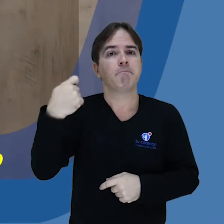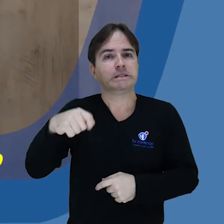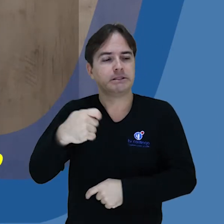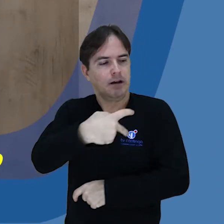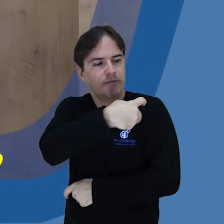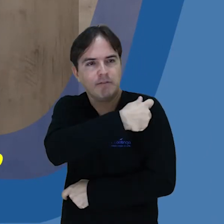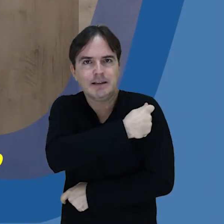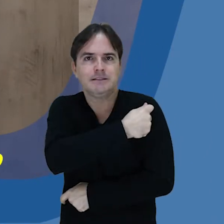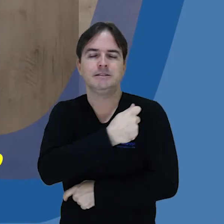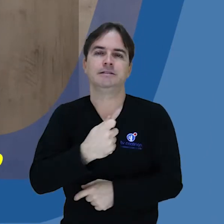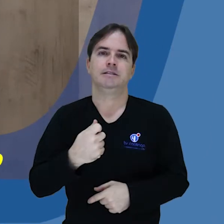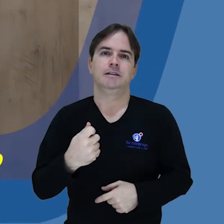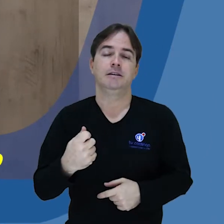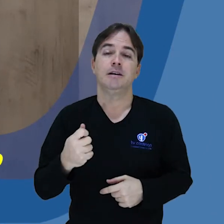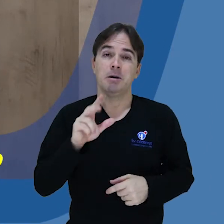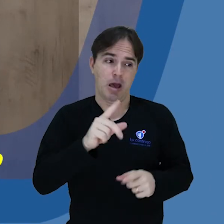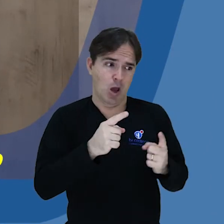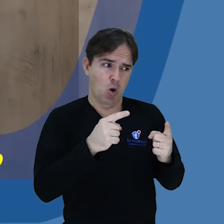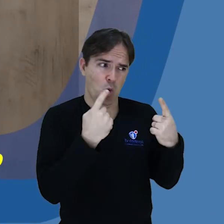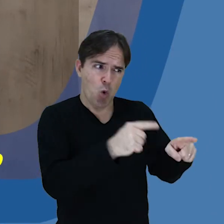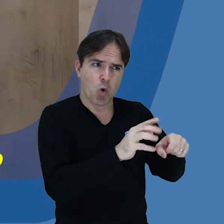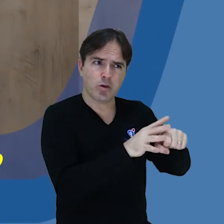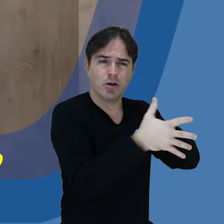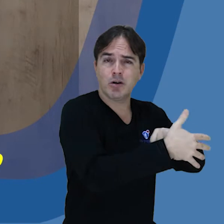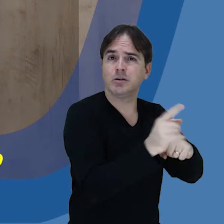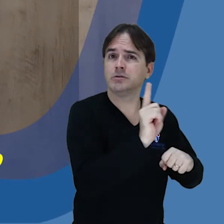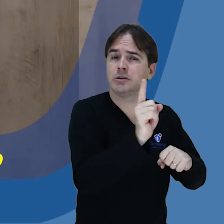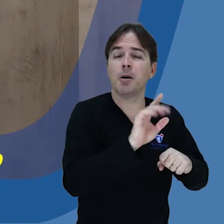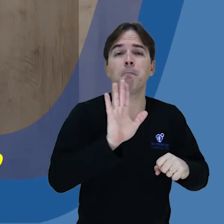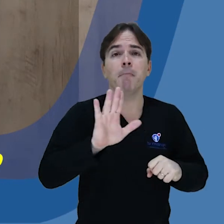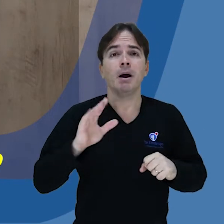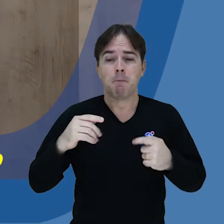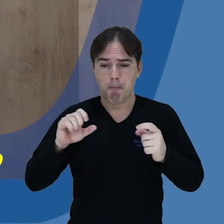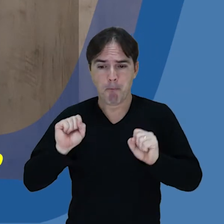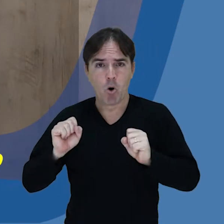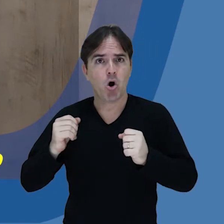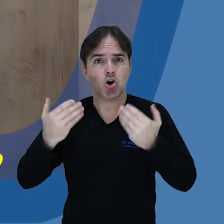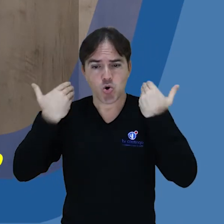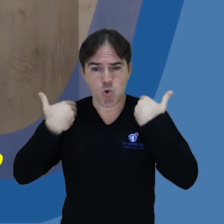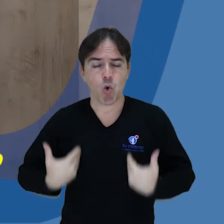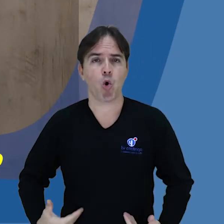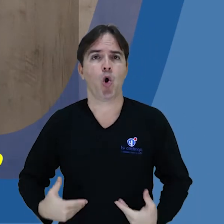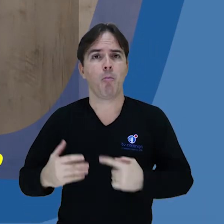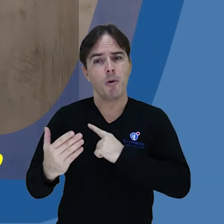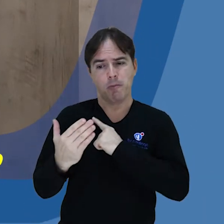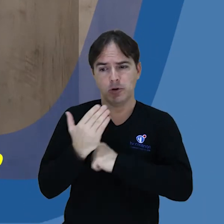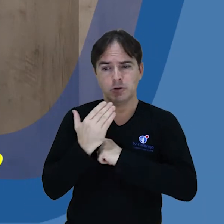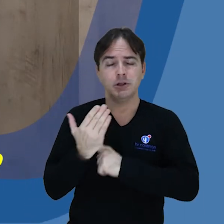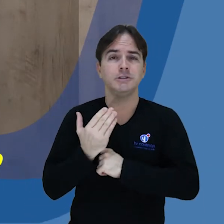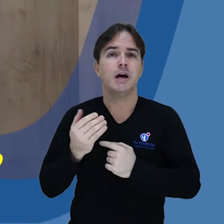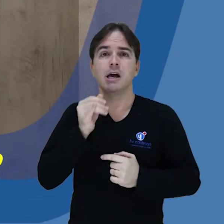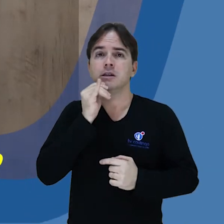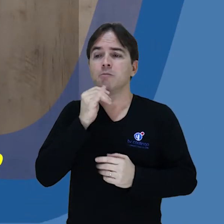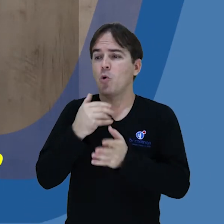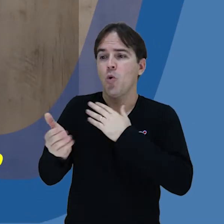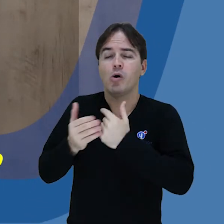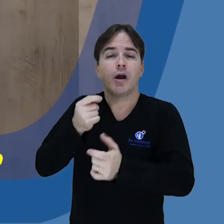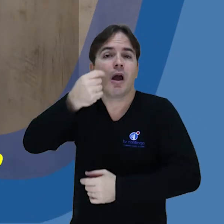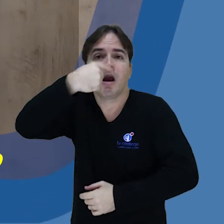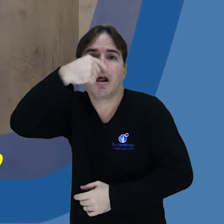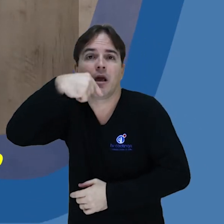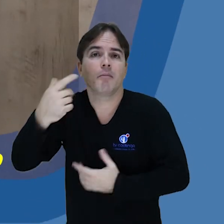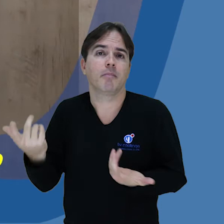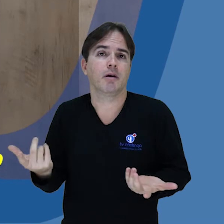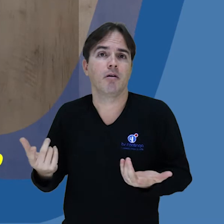é específica para o coronavírus, mas a vacina da gripe evita que você se contamine com outro tipo de gripe, de contaminação